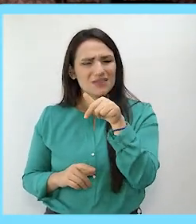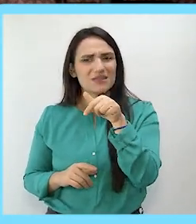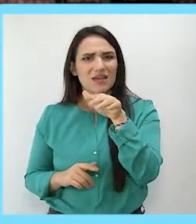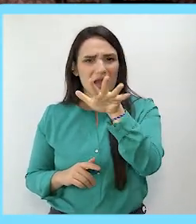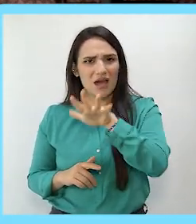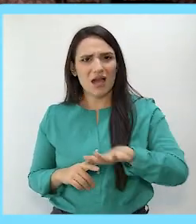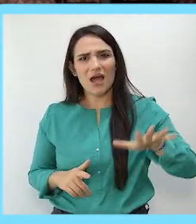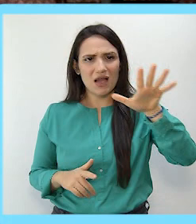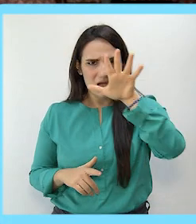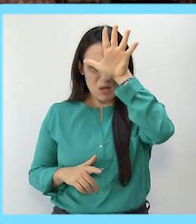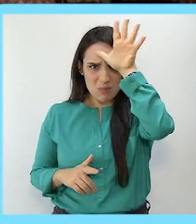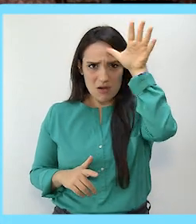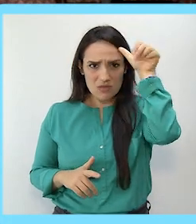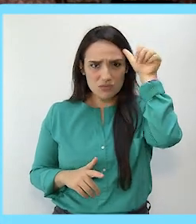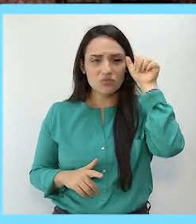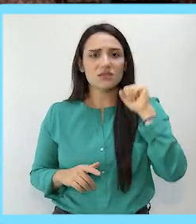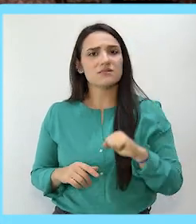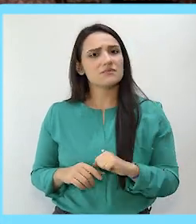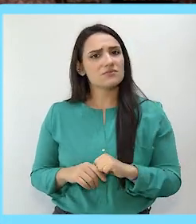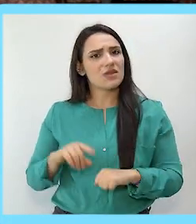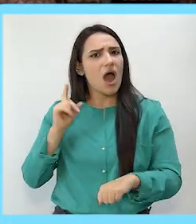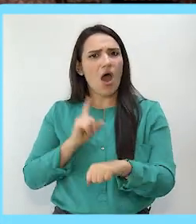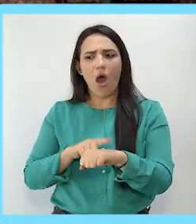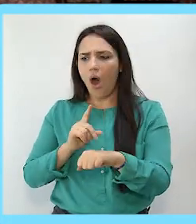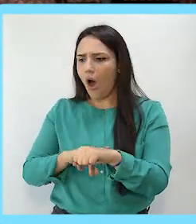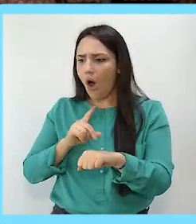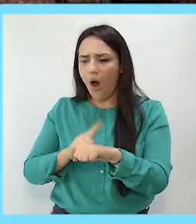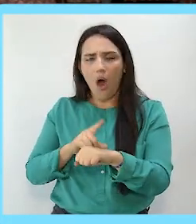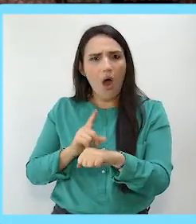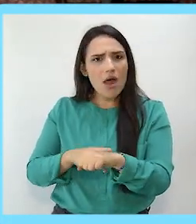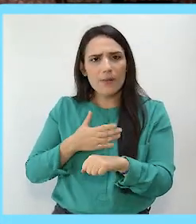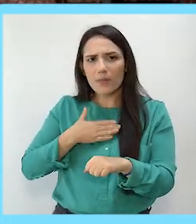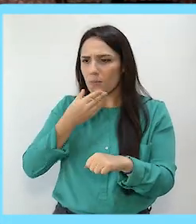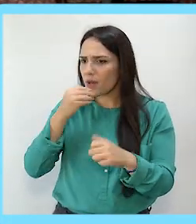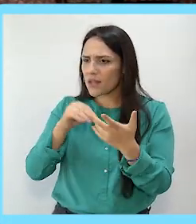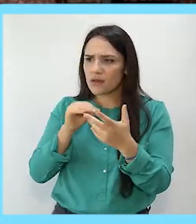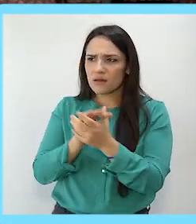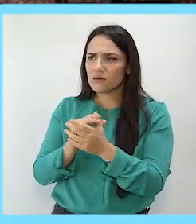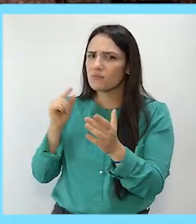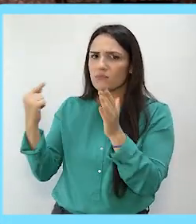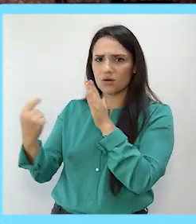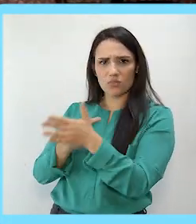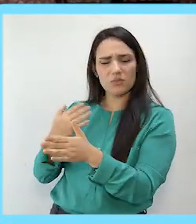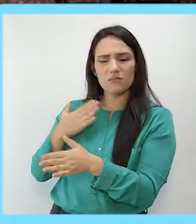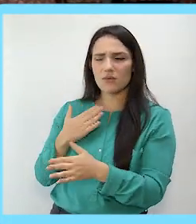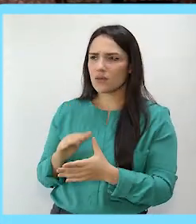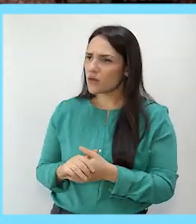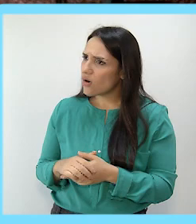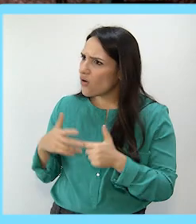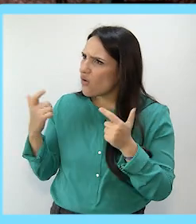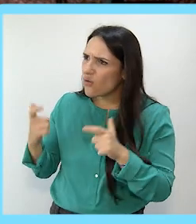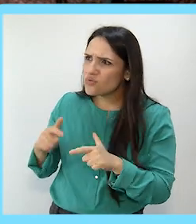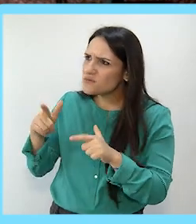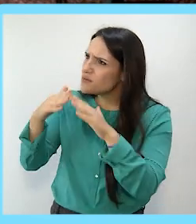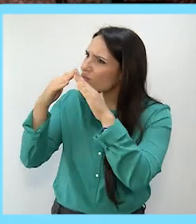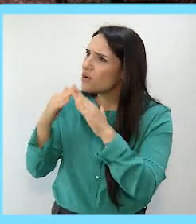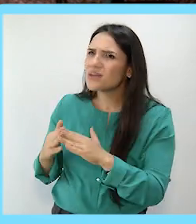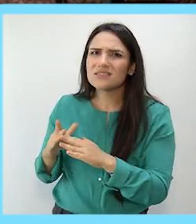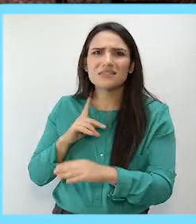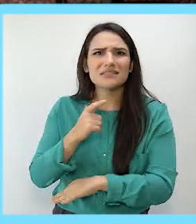Nova do Norte já fica na região amazônica. Então, você imagina, sem asfalto, aquela